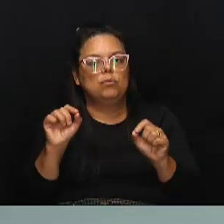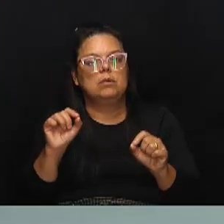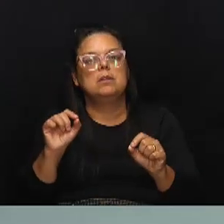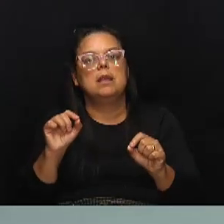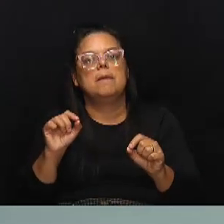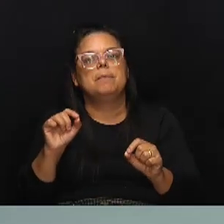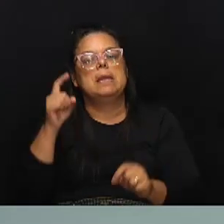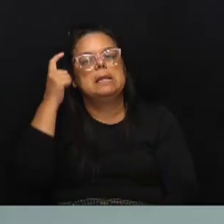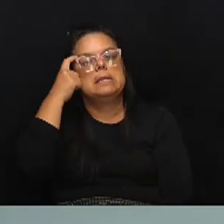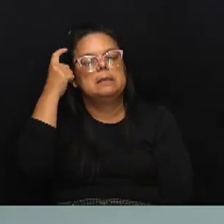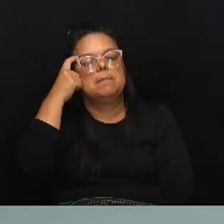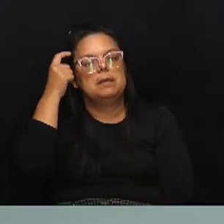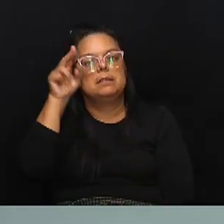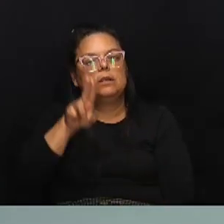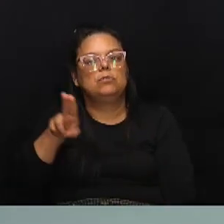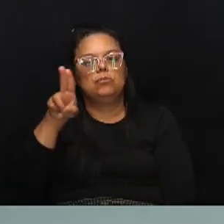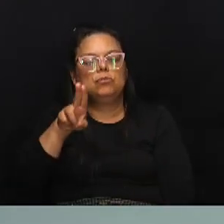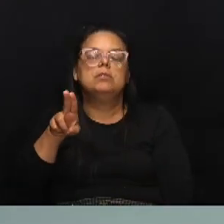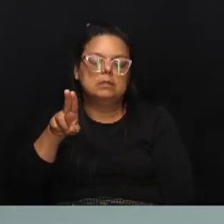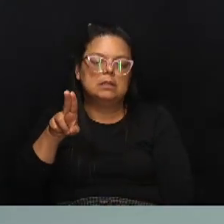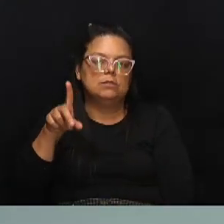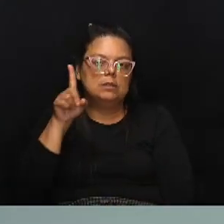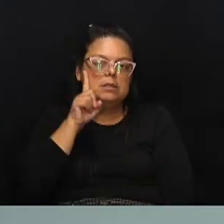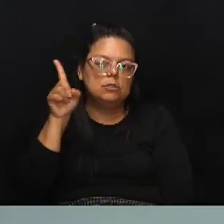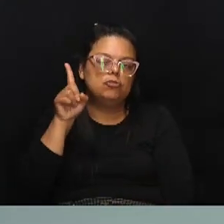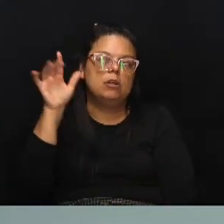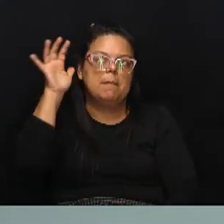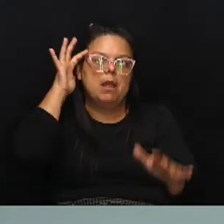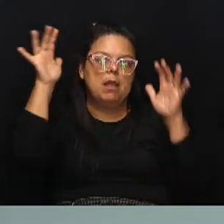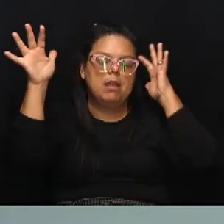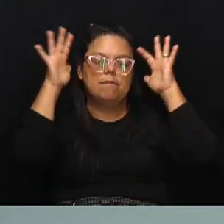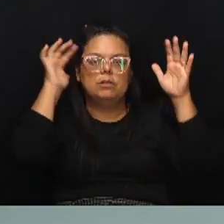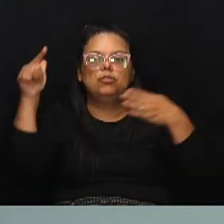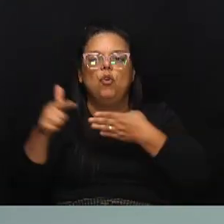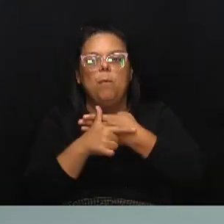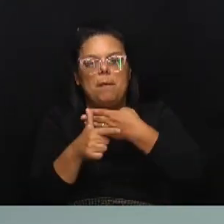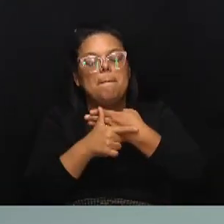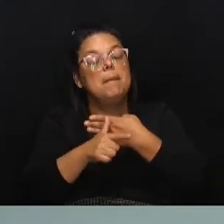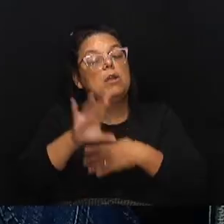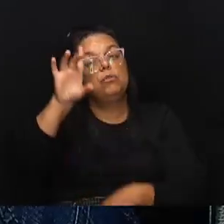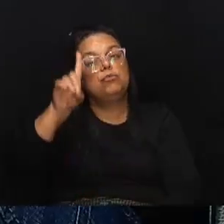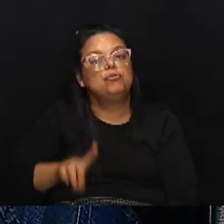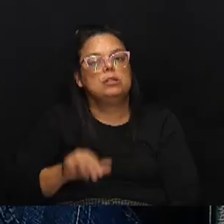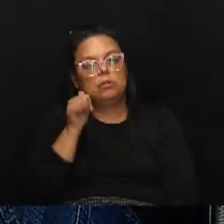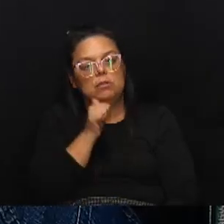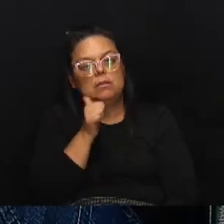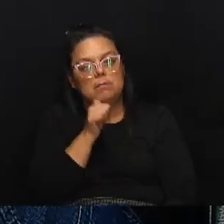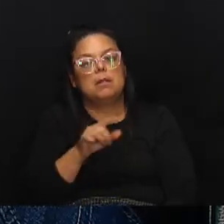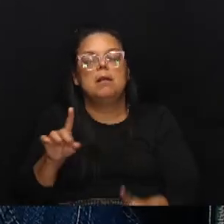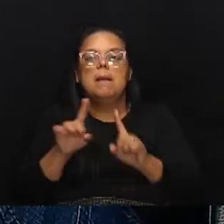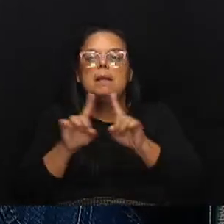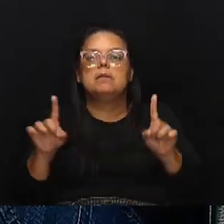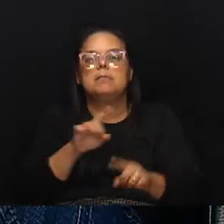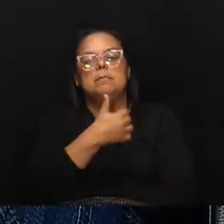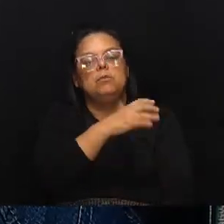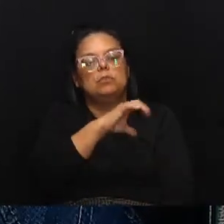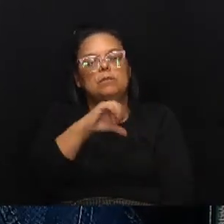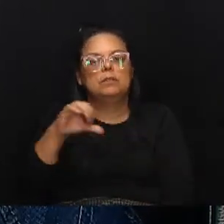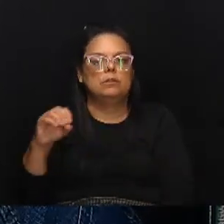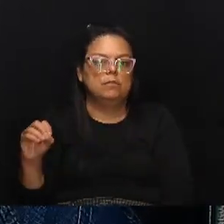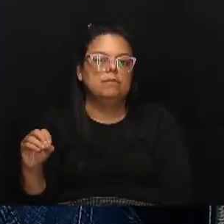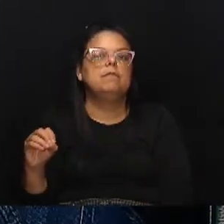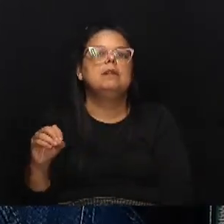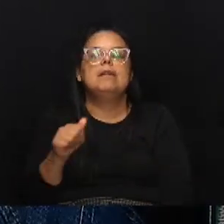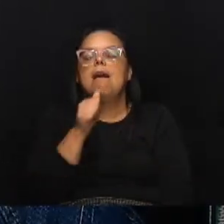se pensado, usado essa data para refletir sobre o papel e os direitos da mulher. E nos anos 90 isso ainda